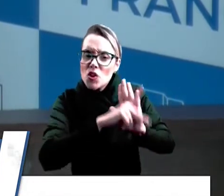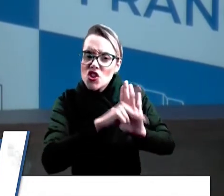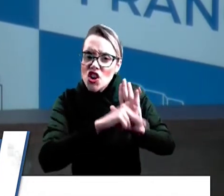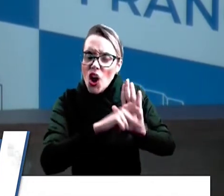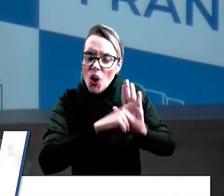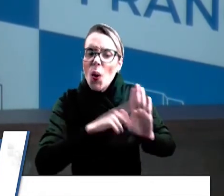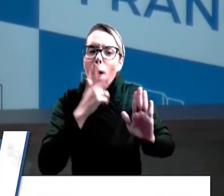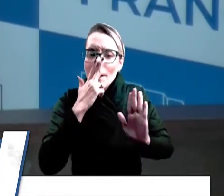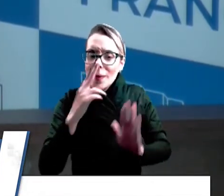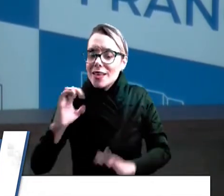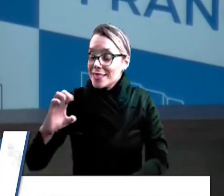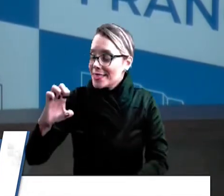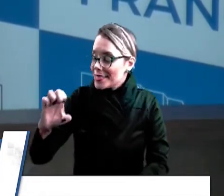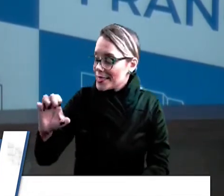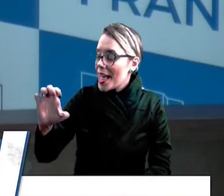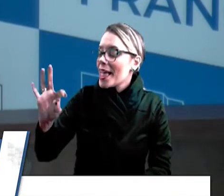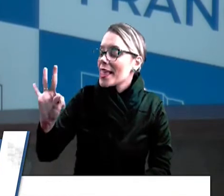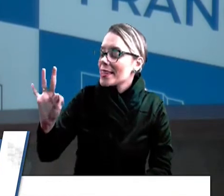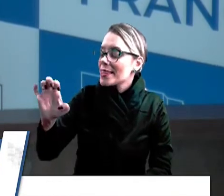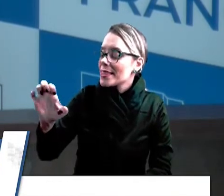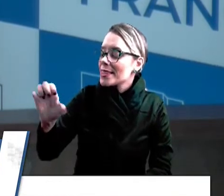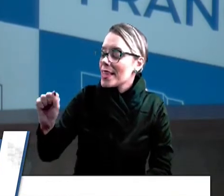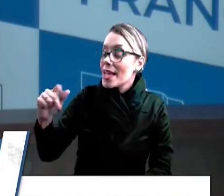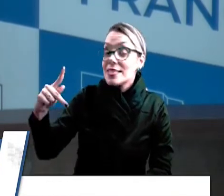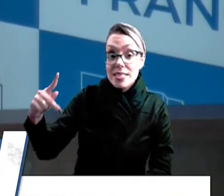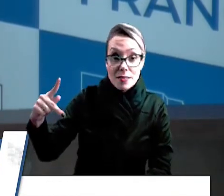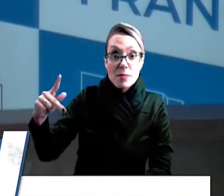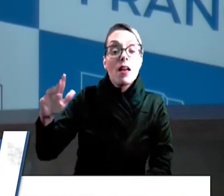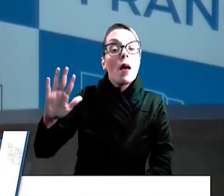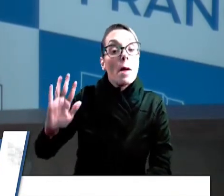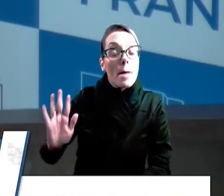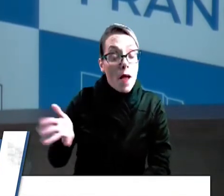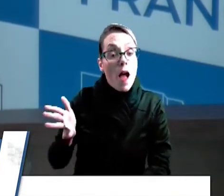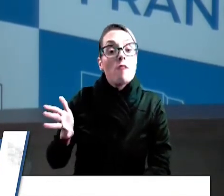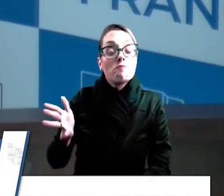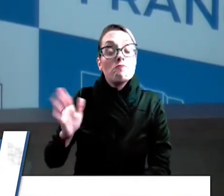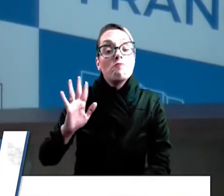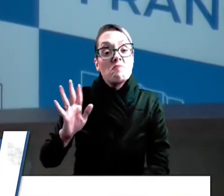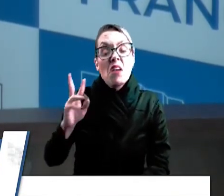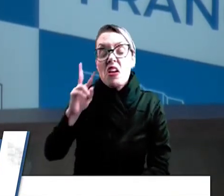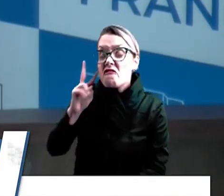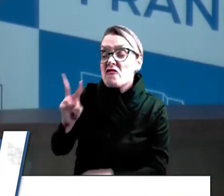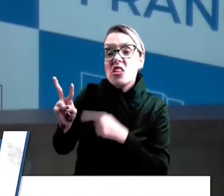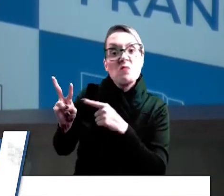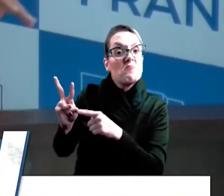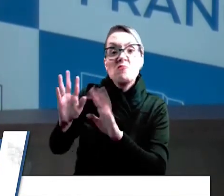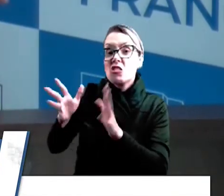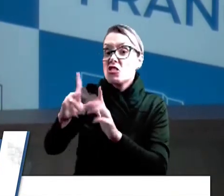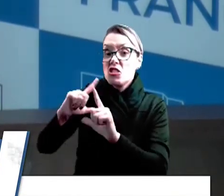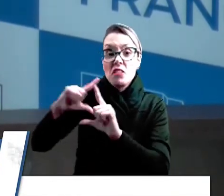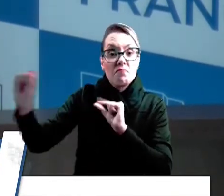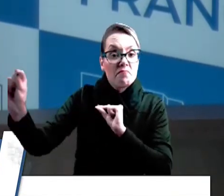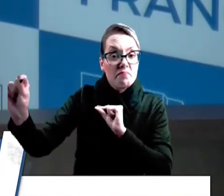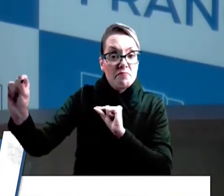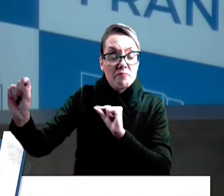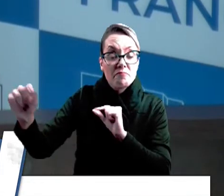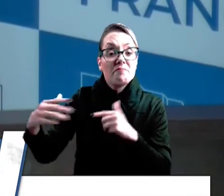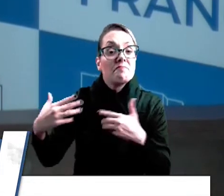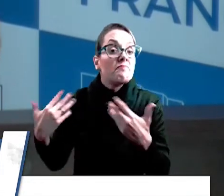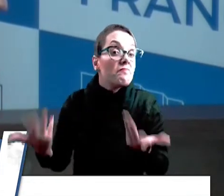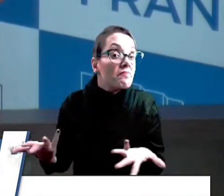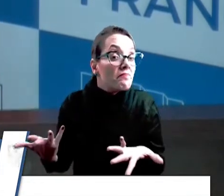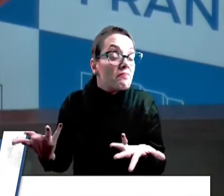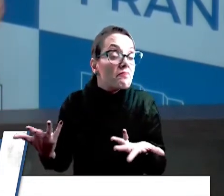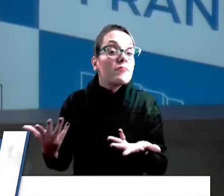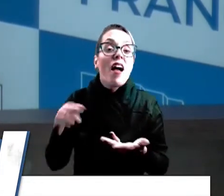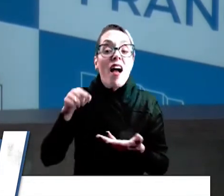CETESP mais e precisa de resolver o problema daquela rua. Veja só a burocracia. Todo mundo que mora ali no Recreio Campo